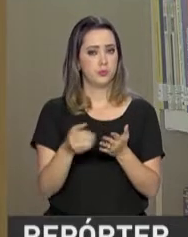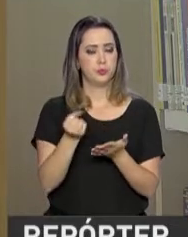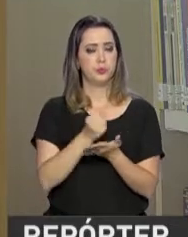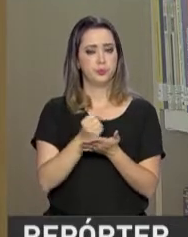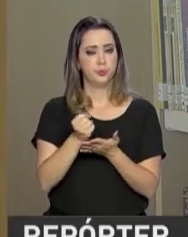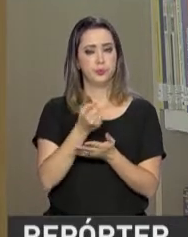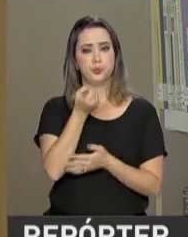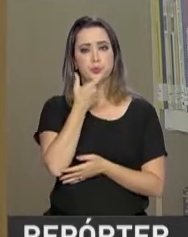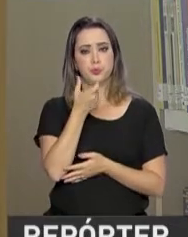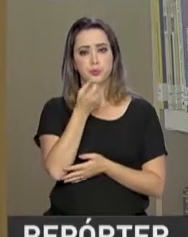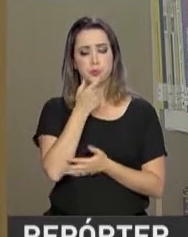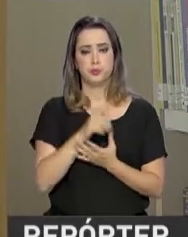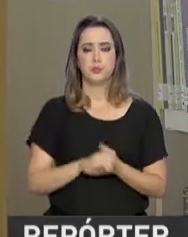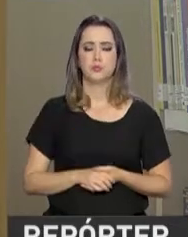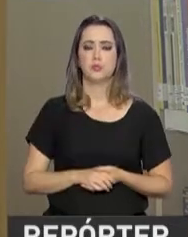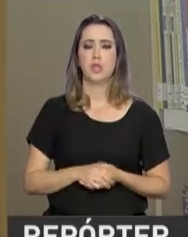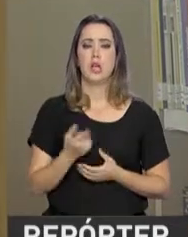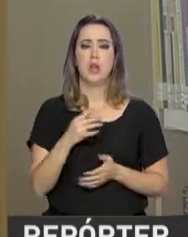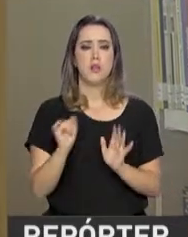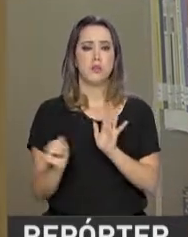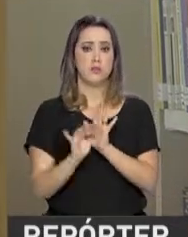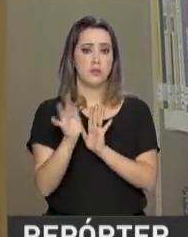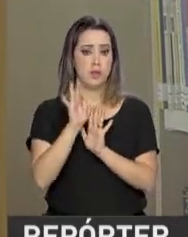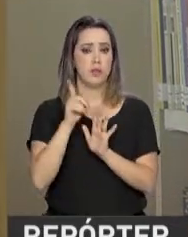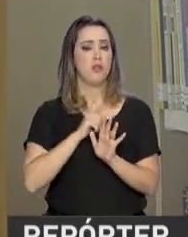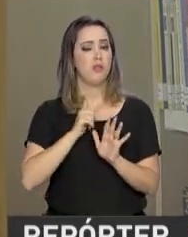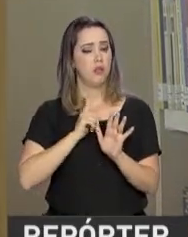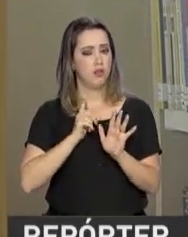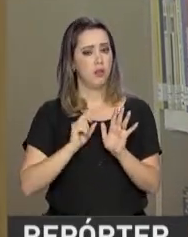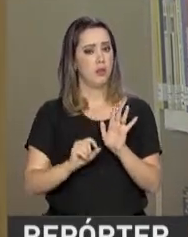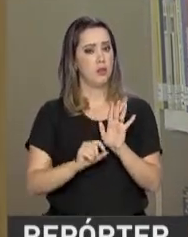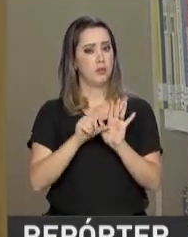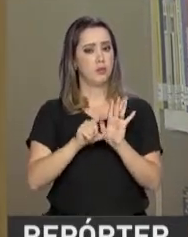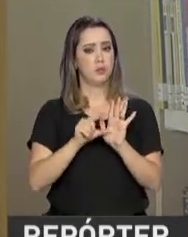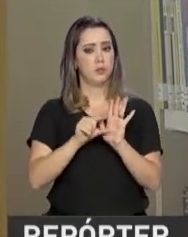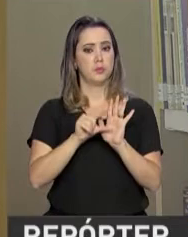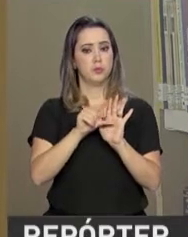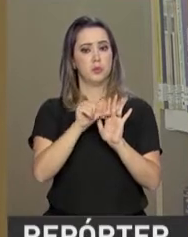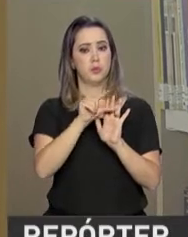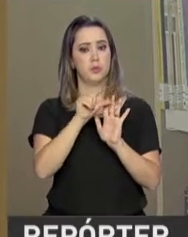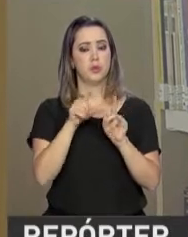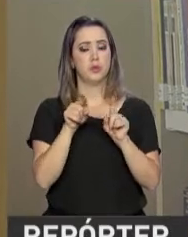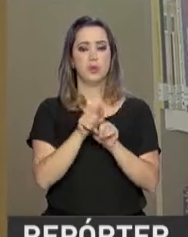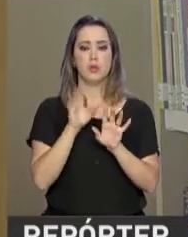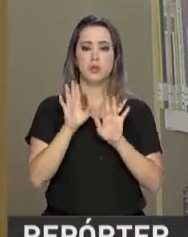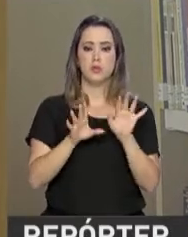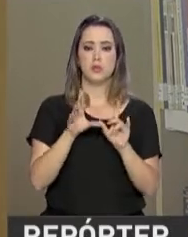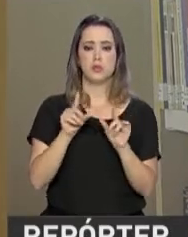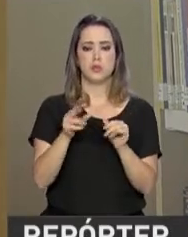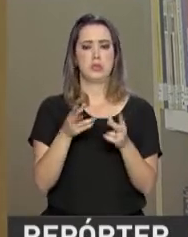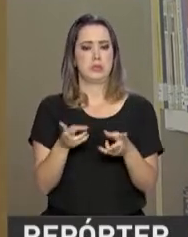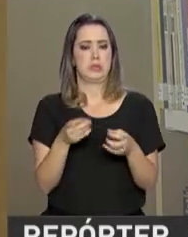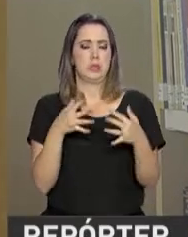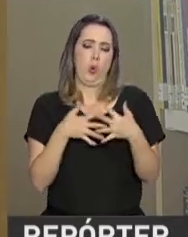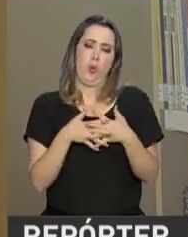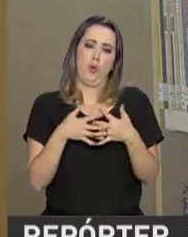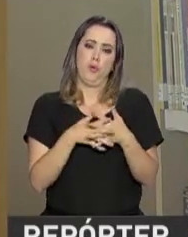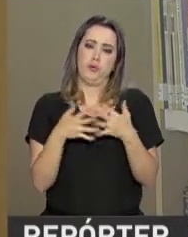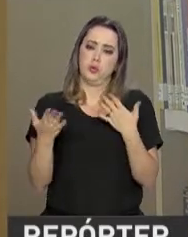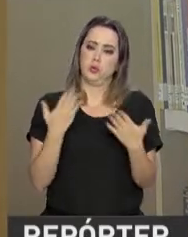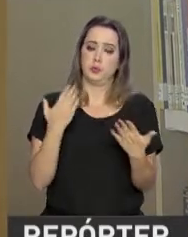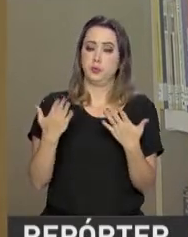significa que mesmo sendo baixa, está havendo aumento dos preços. E o consumidor às vezes confunde um pouco essa